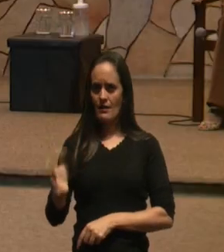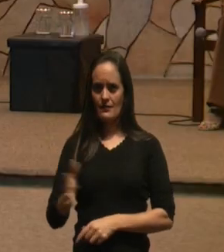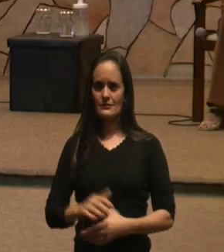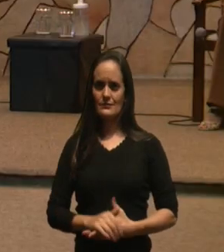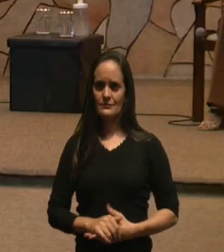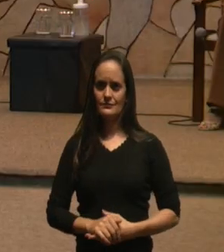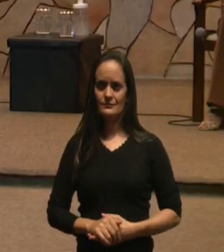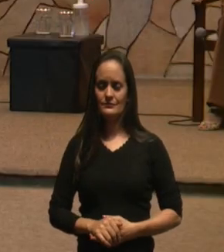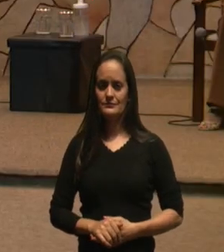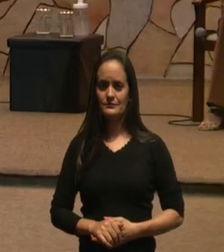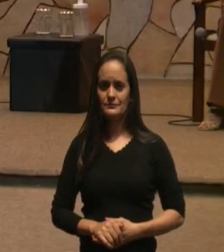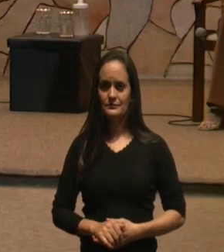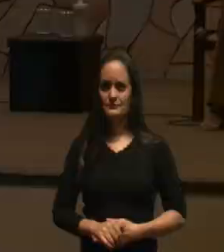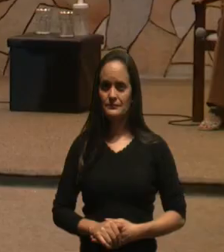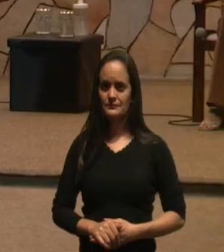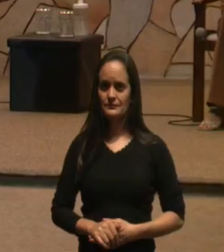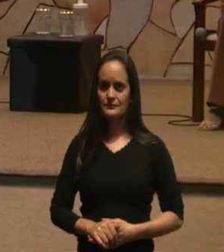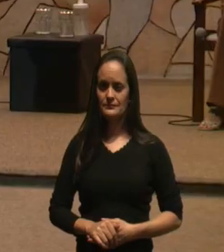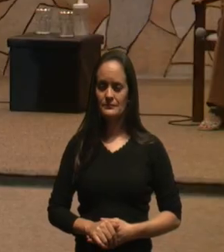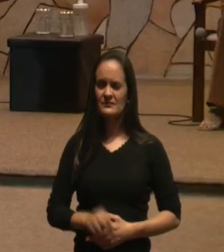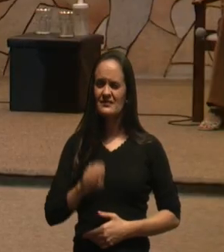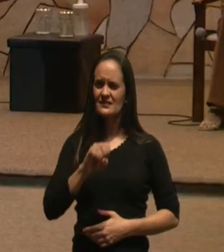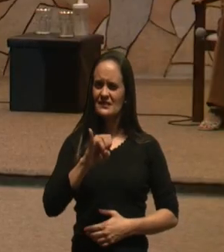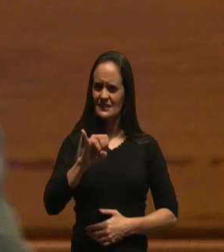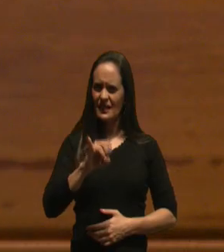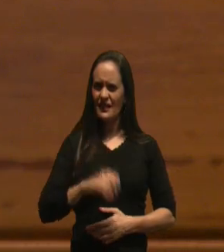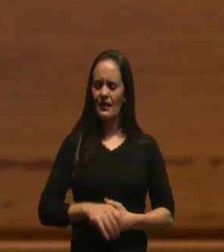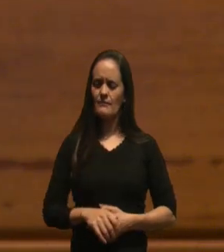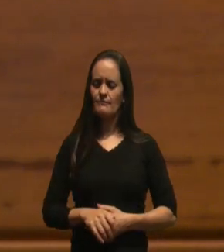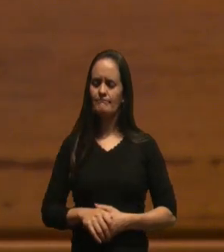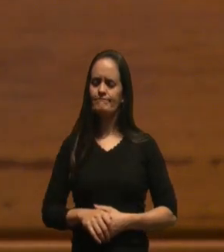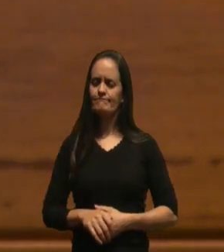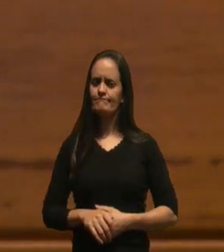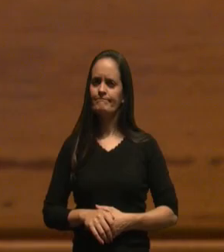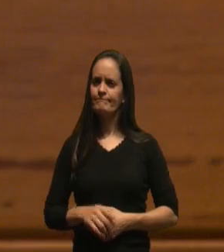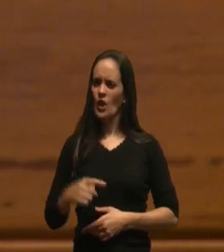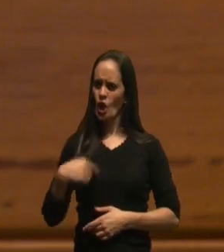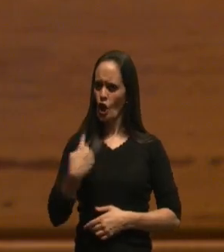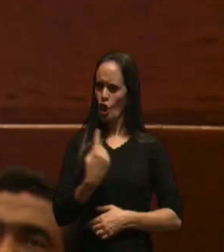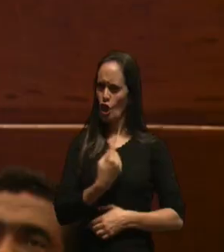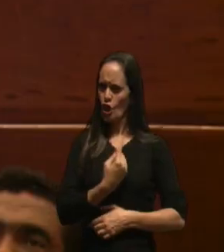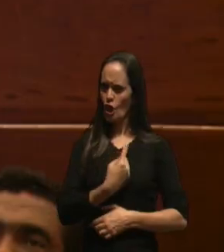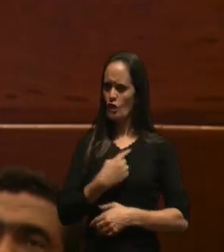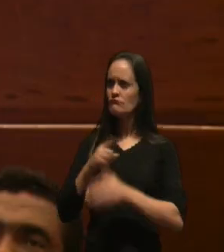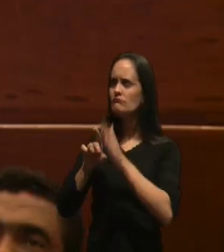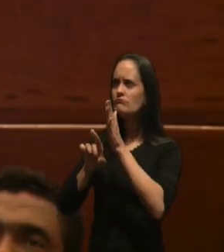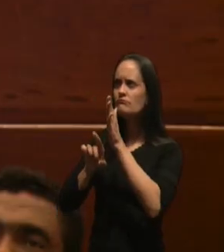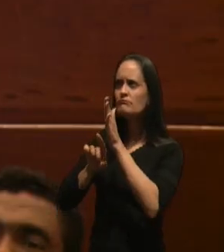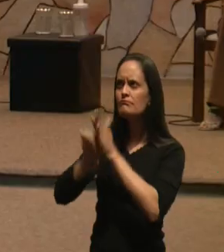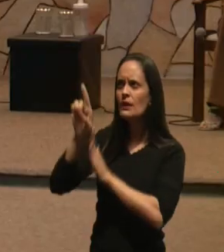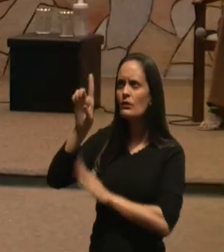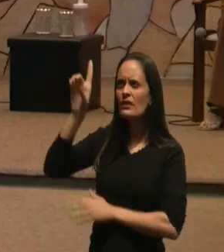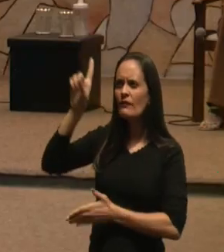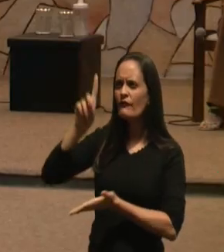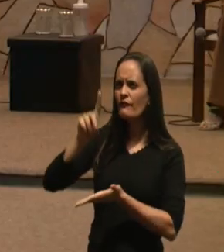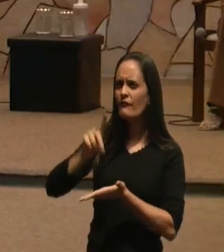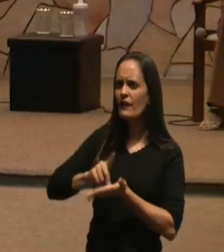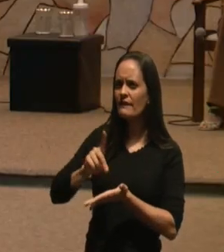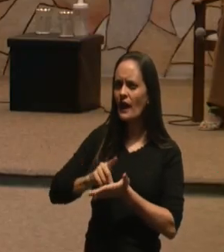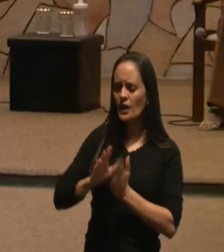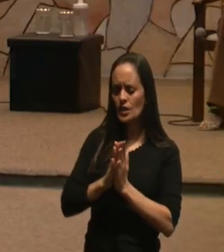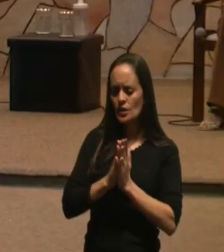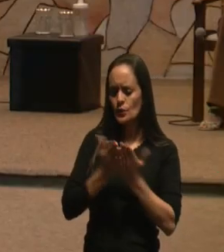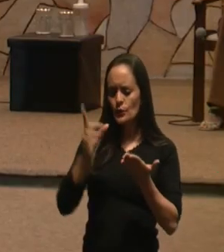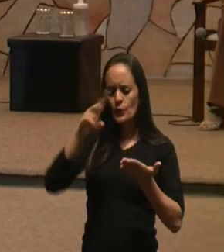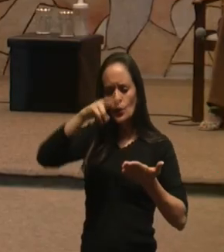irmãos. Será que nós estamos, de fato, consultando ao Senhor, consultando a palavra do